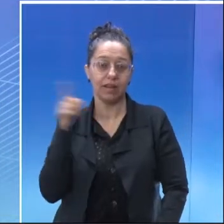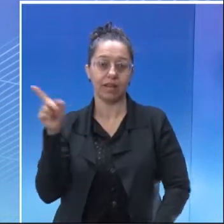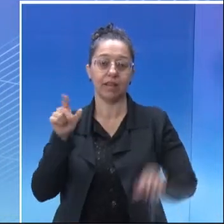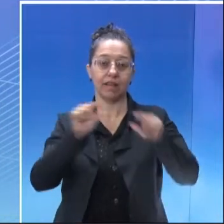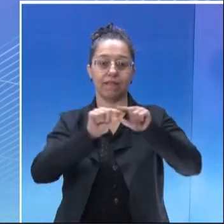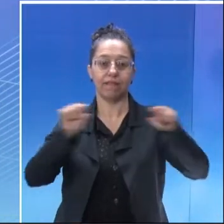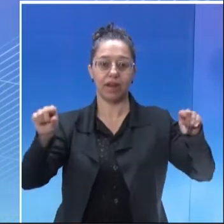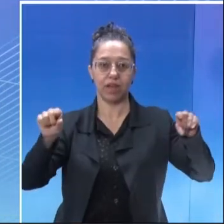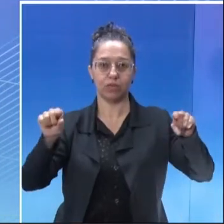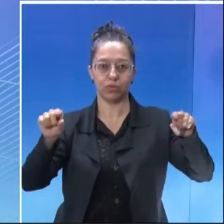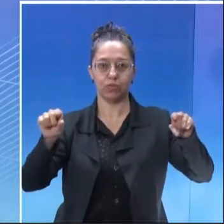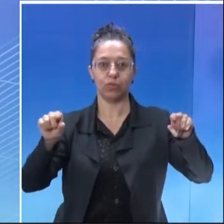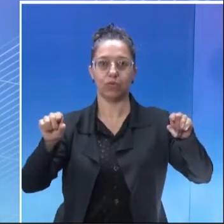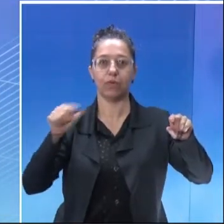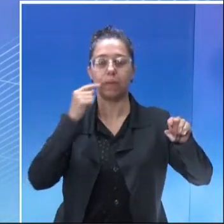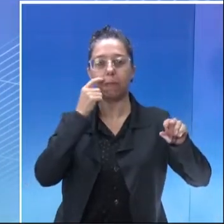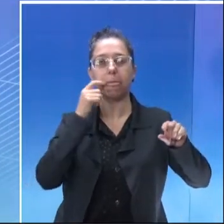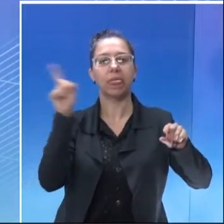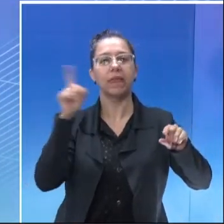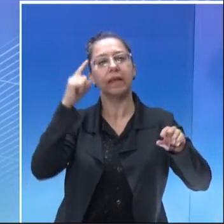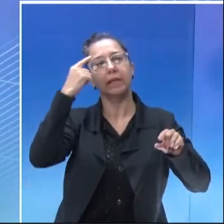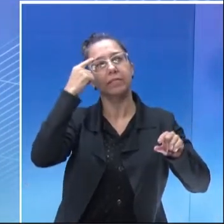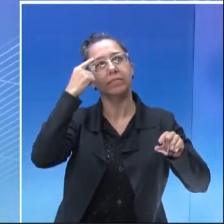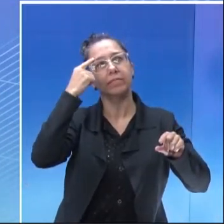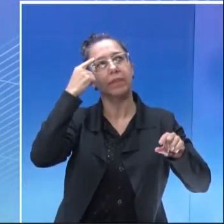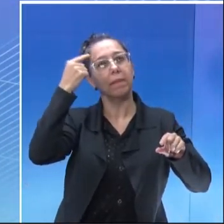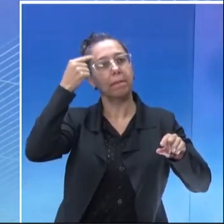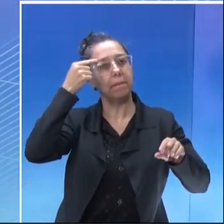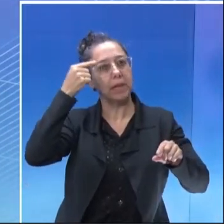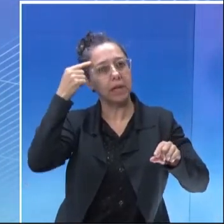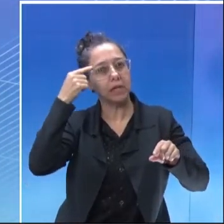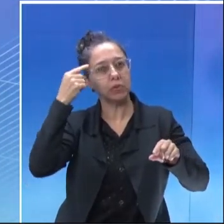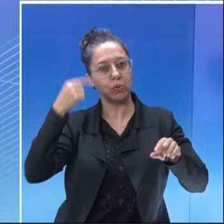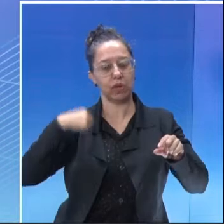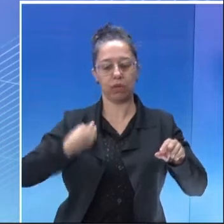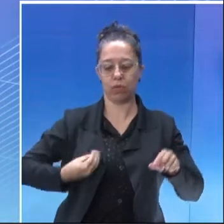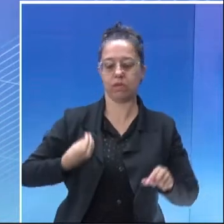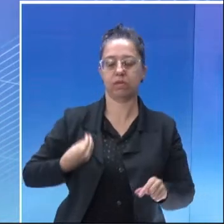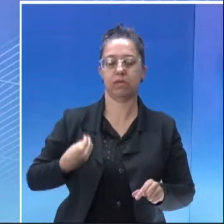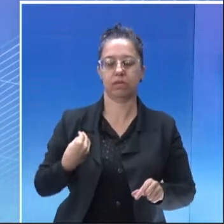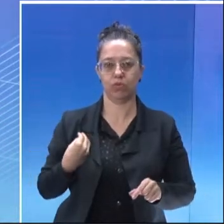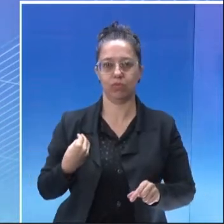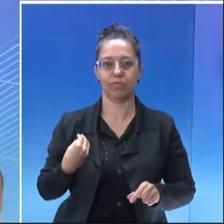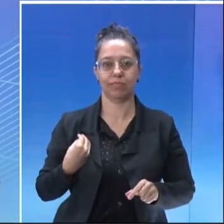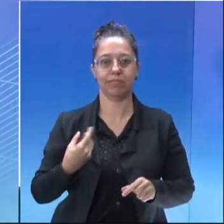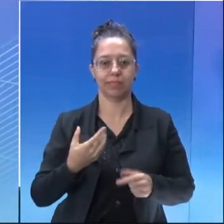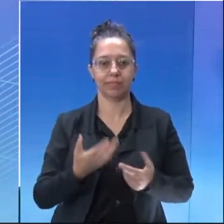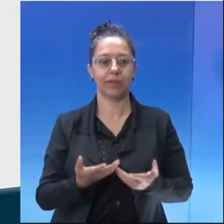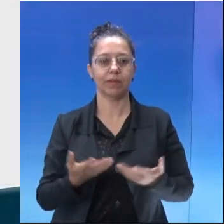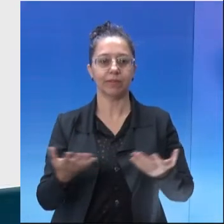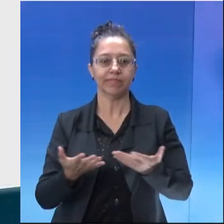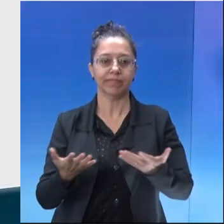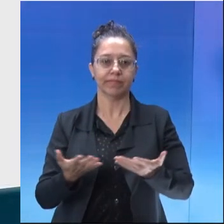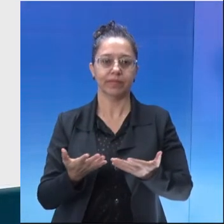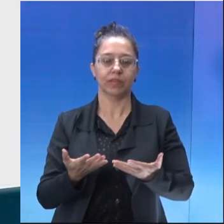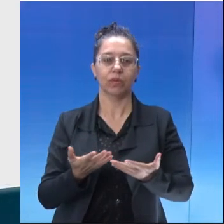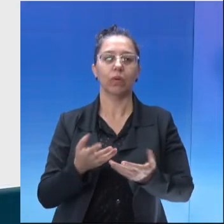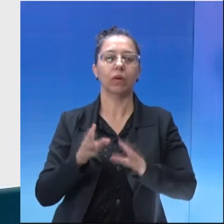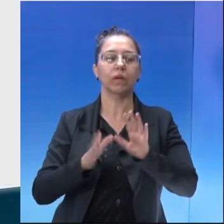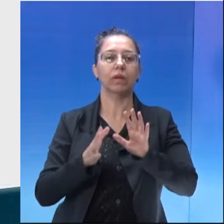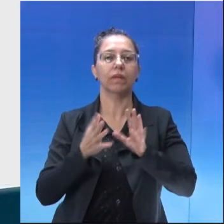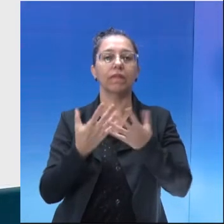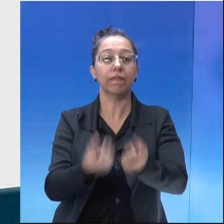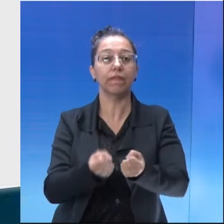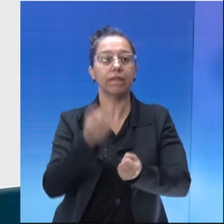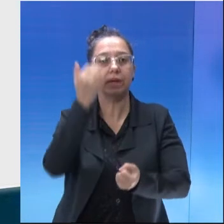muito famosa que é penso, logo existo, que agora eu vou falar. Então vamos fazer a contextualização. Primeiro vamos entender